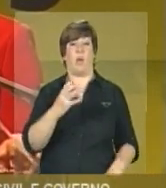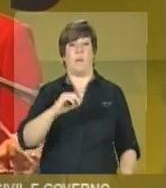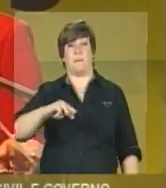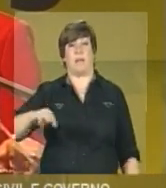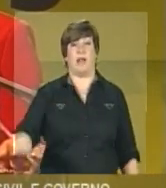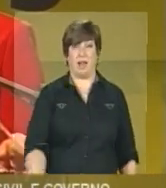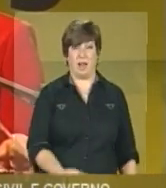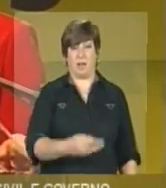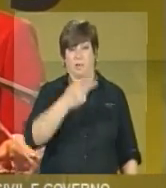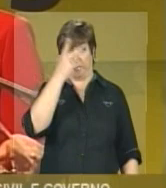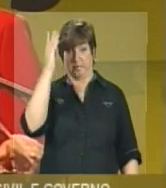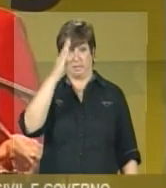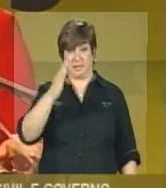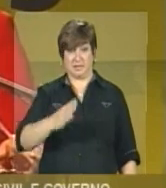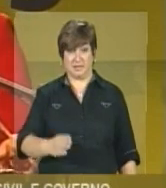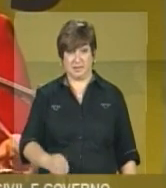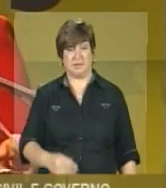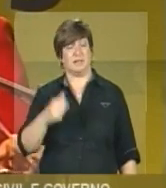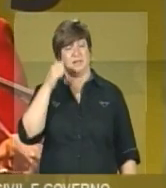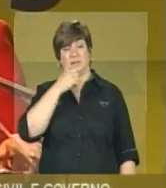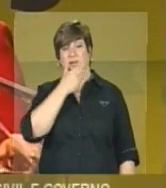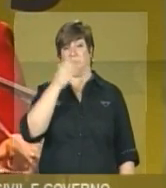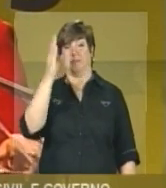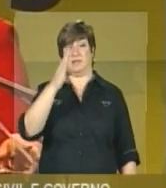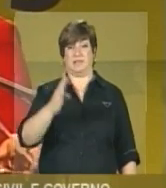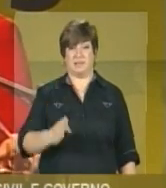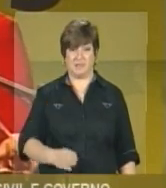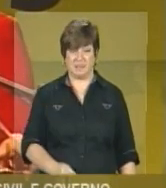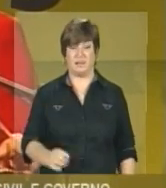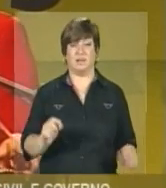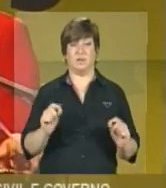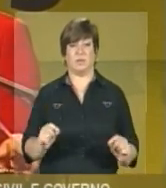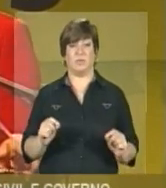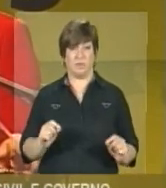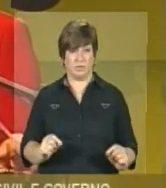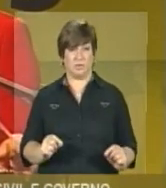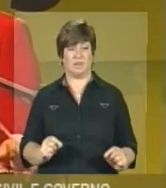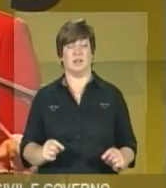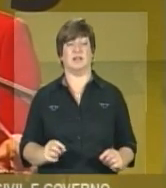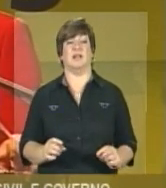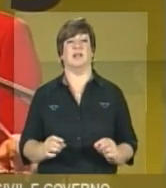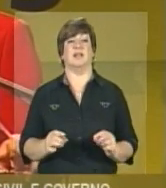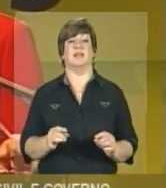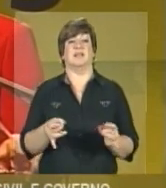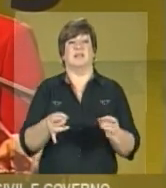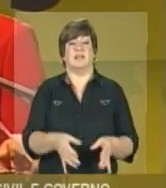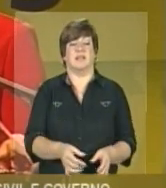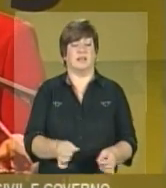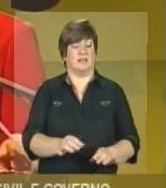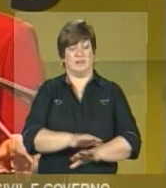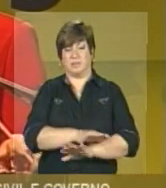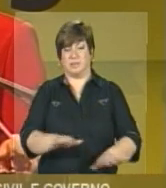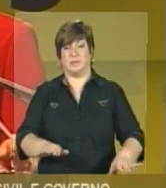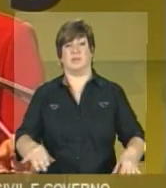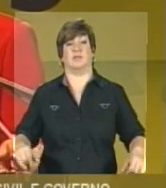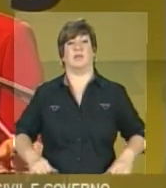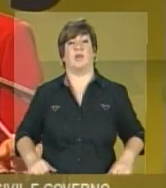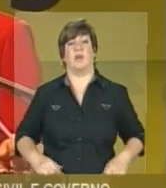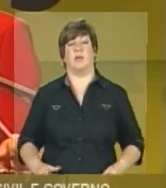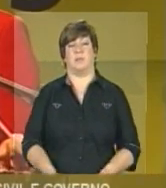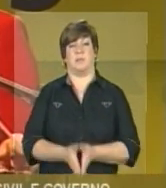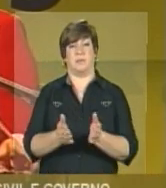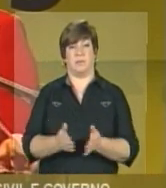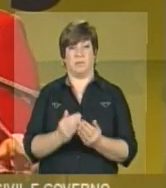milhões de brasileiros e brasileiras que deixaram a miséria e